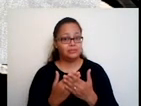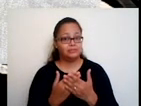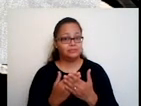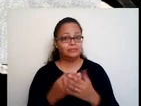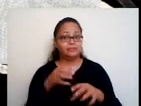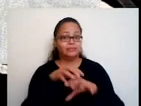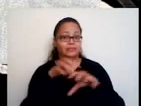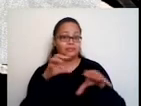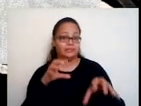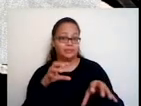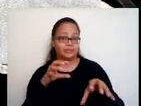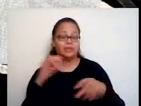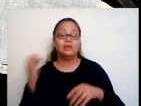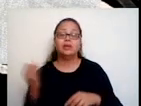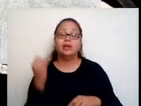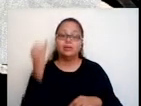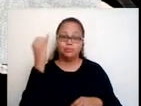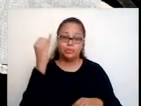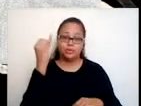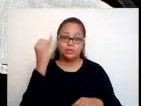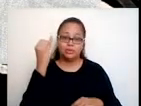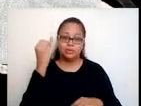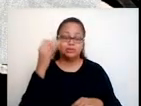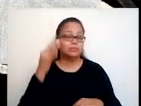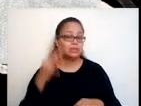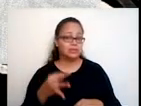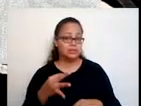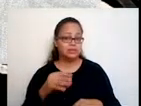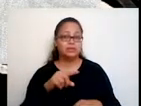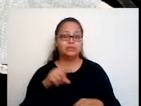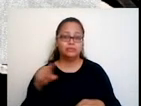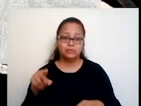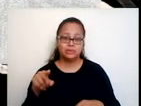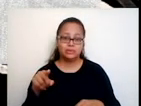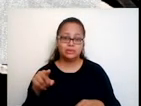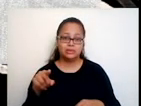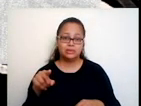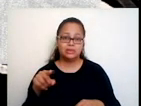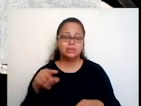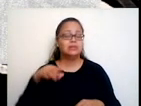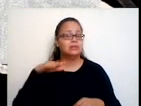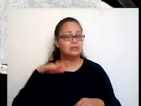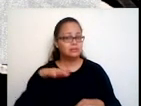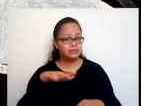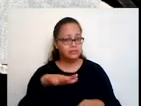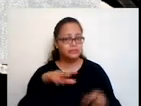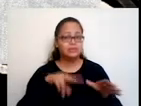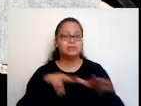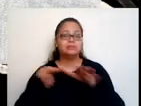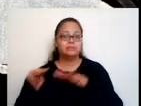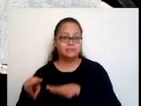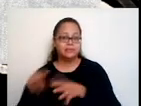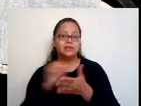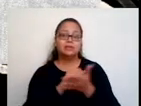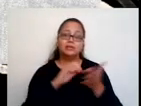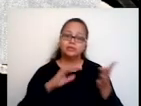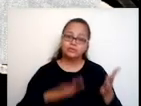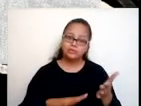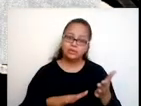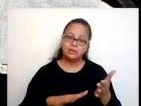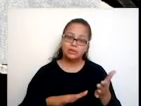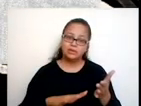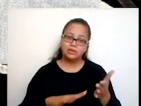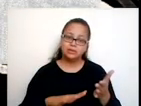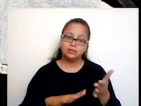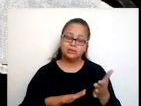É muito importante para que dê certo que vocês entreguem semanalmente as atividades